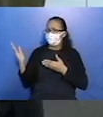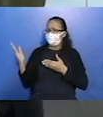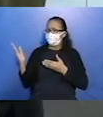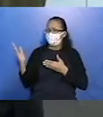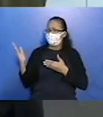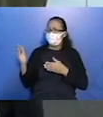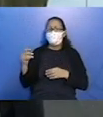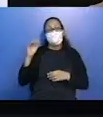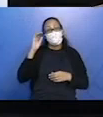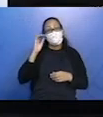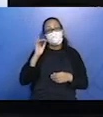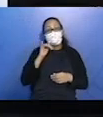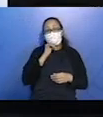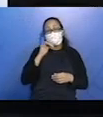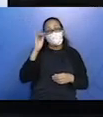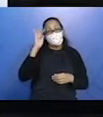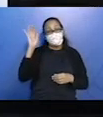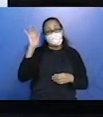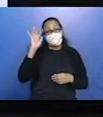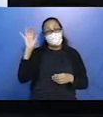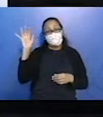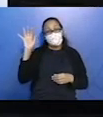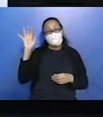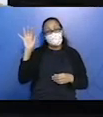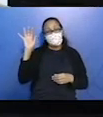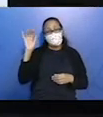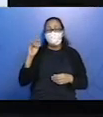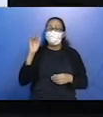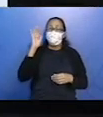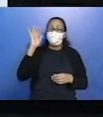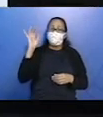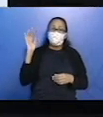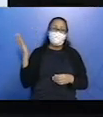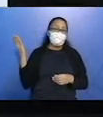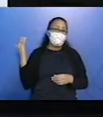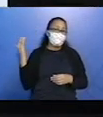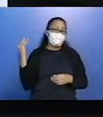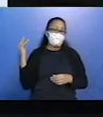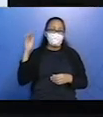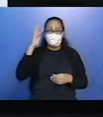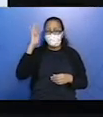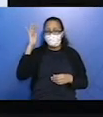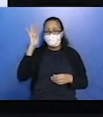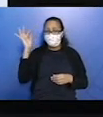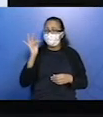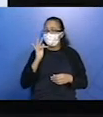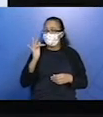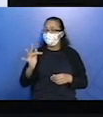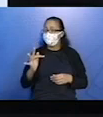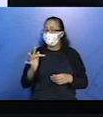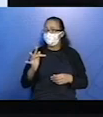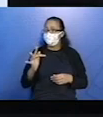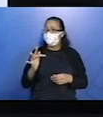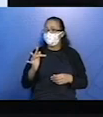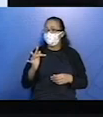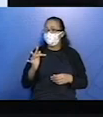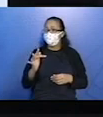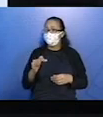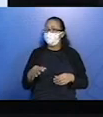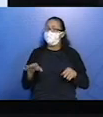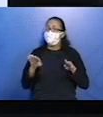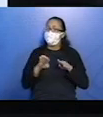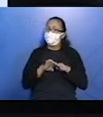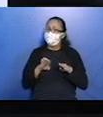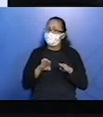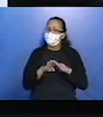Ele sonha, ele sonhou, ele sonhará. Olha a mesma